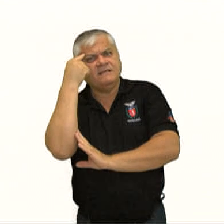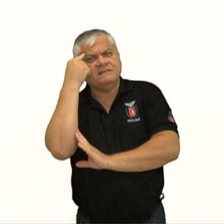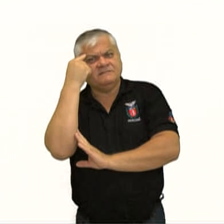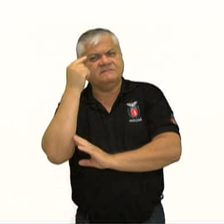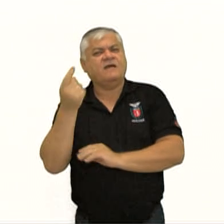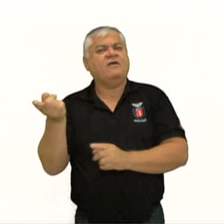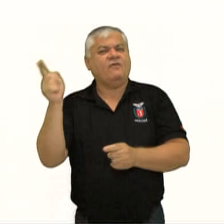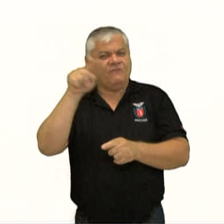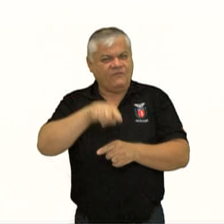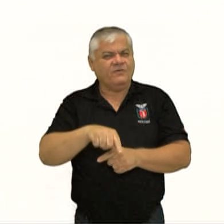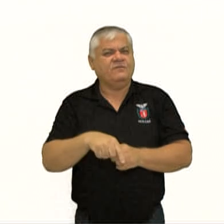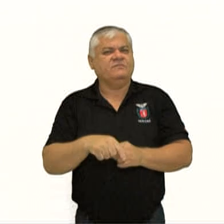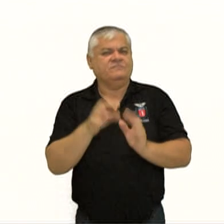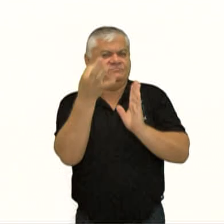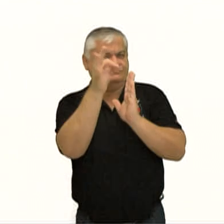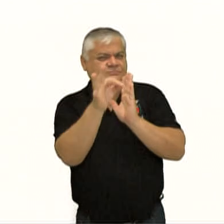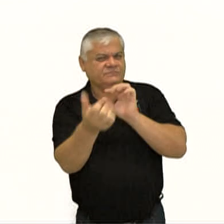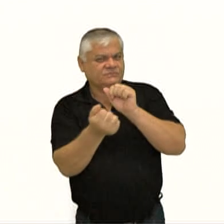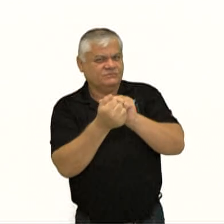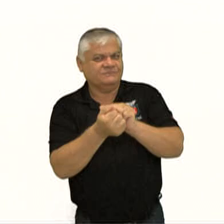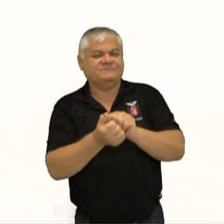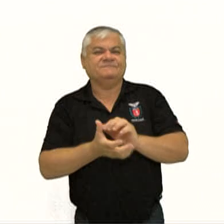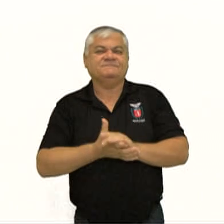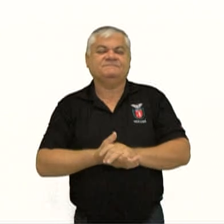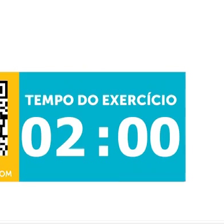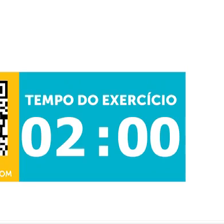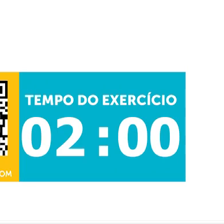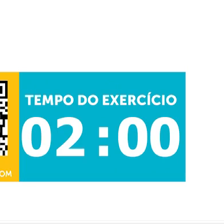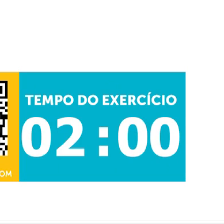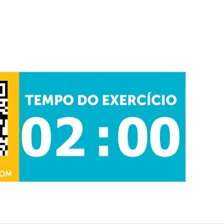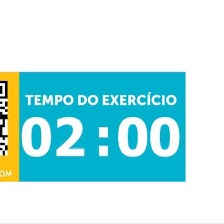daqui a pouco para a gente conferir.